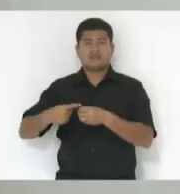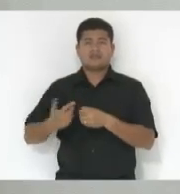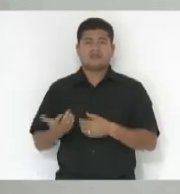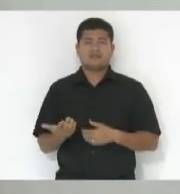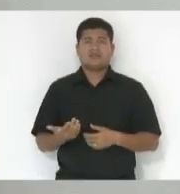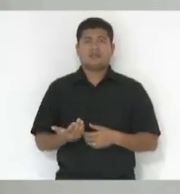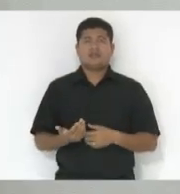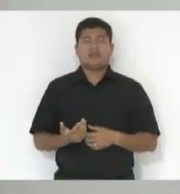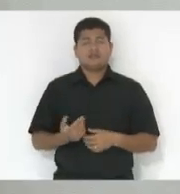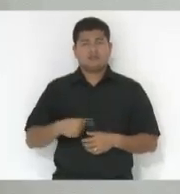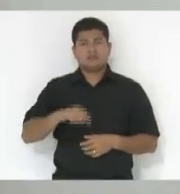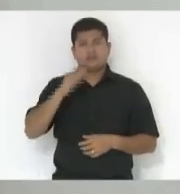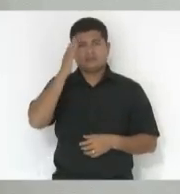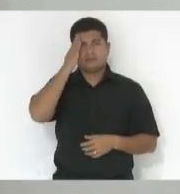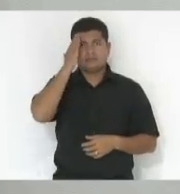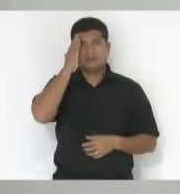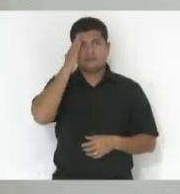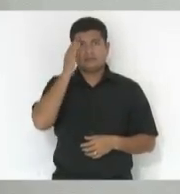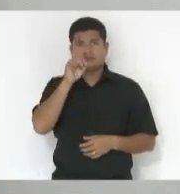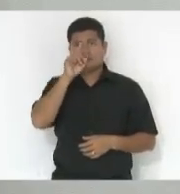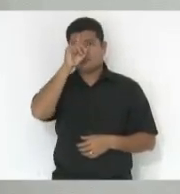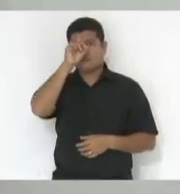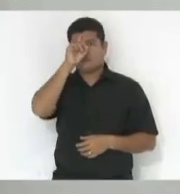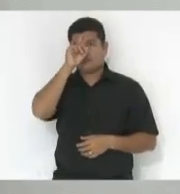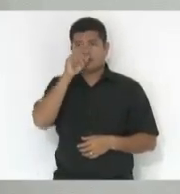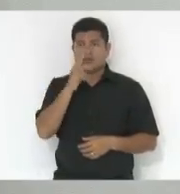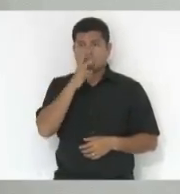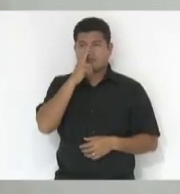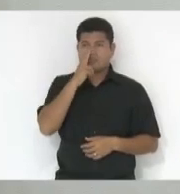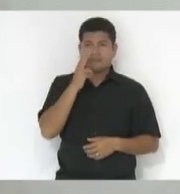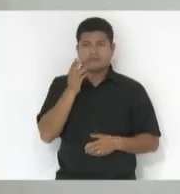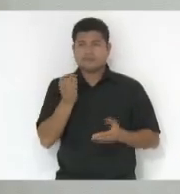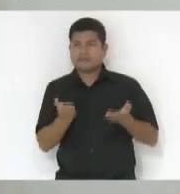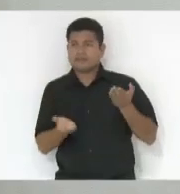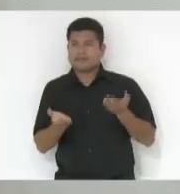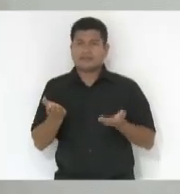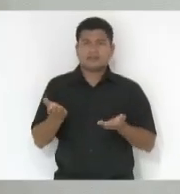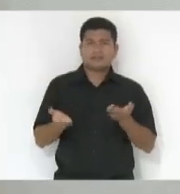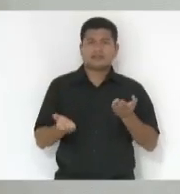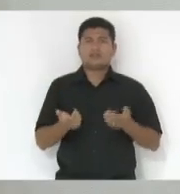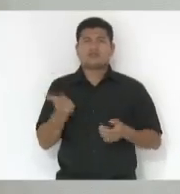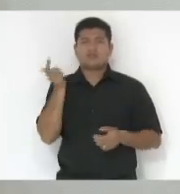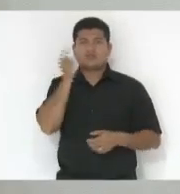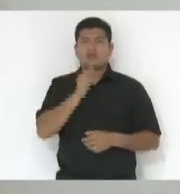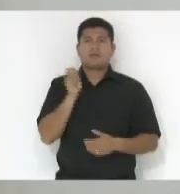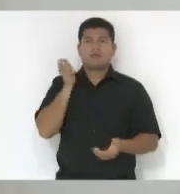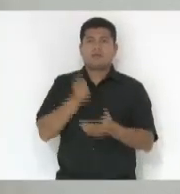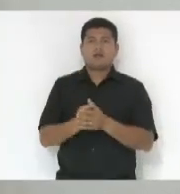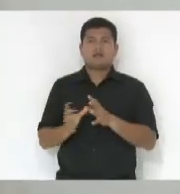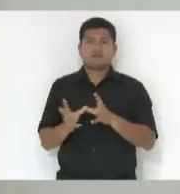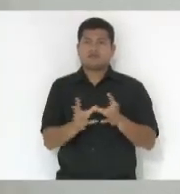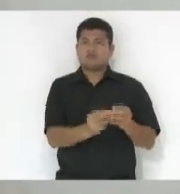também sabemos que hospitais vivem fazendo malabarismo para fechar suas contas no final de cada mês.